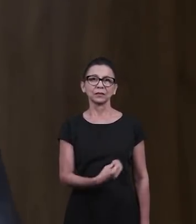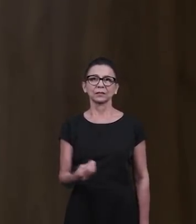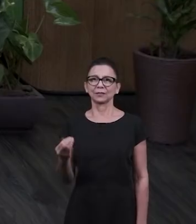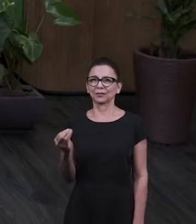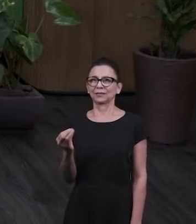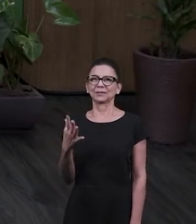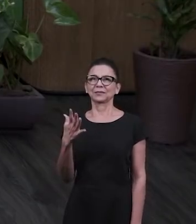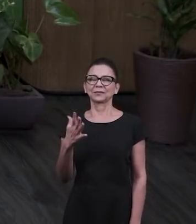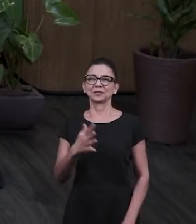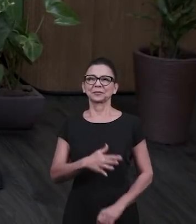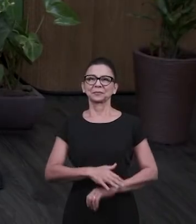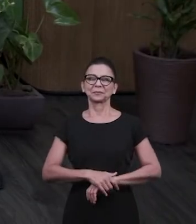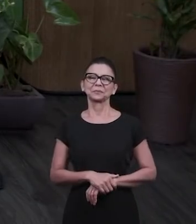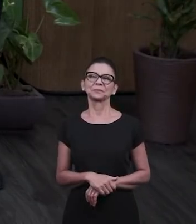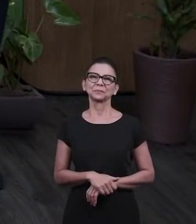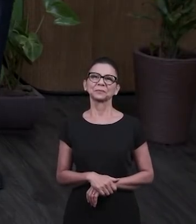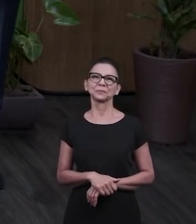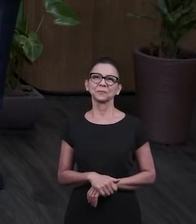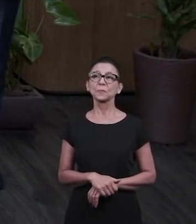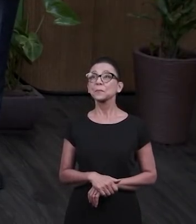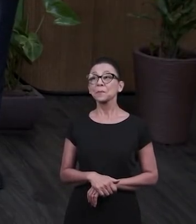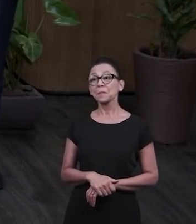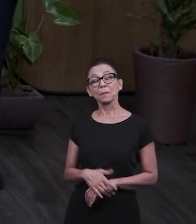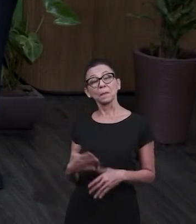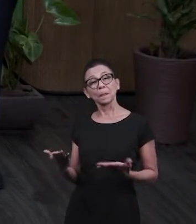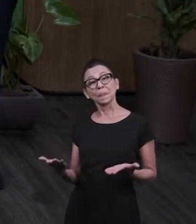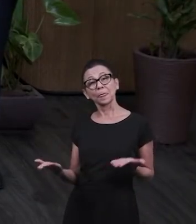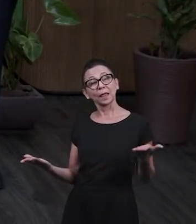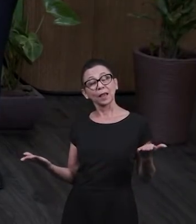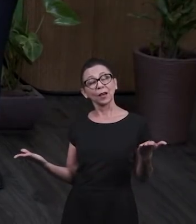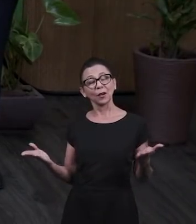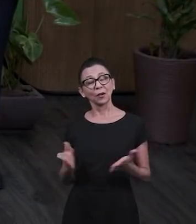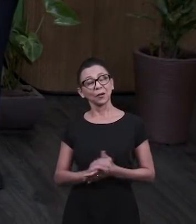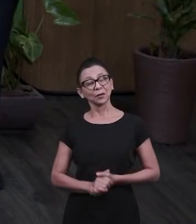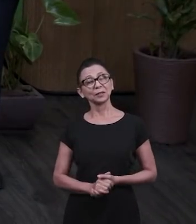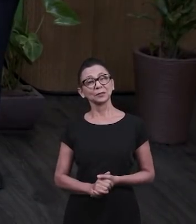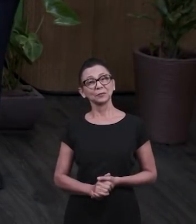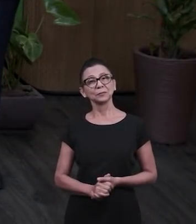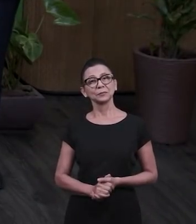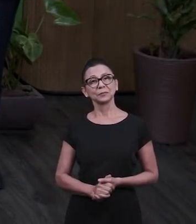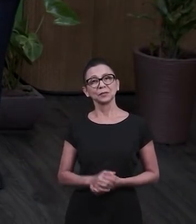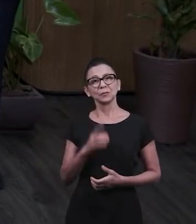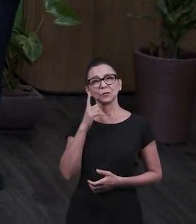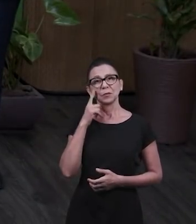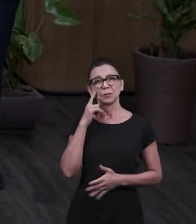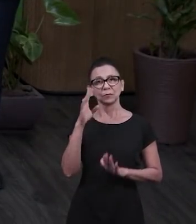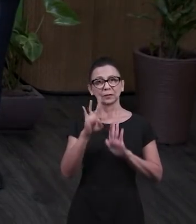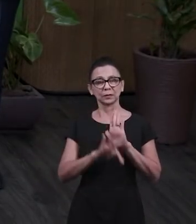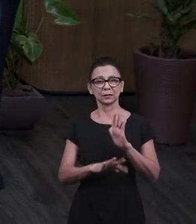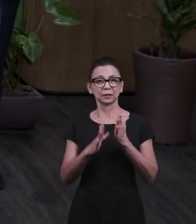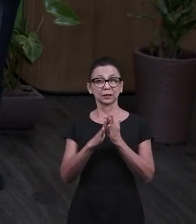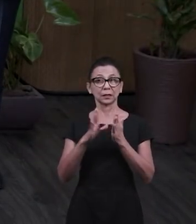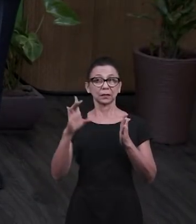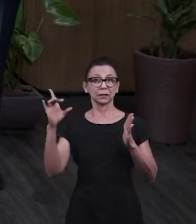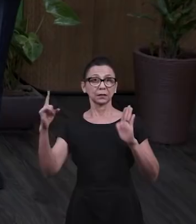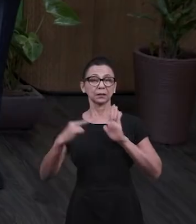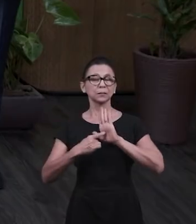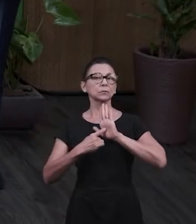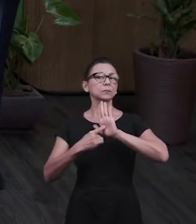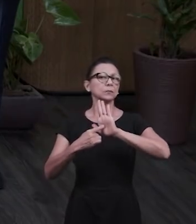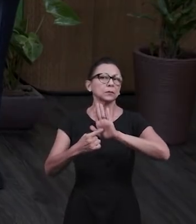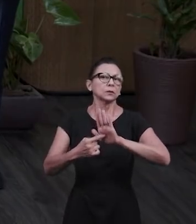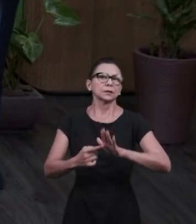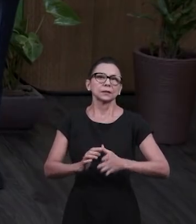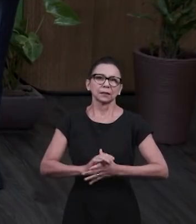vida. Agora podemos usar este texto bíblico e mostrar